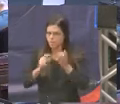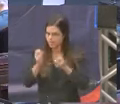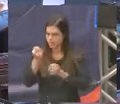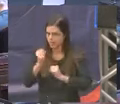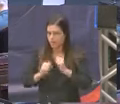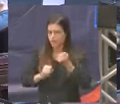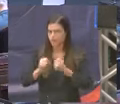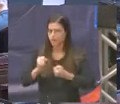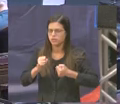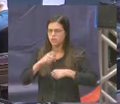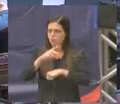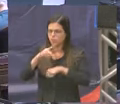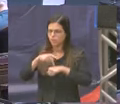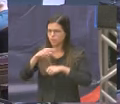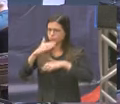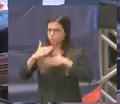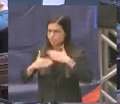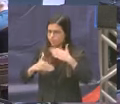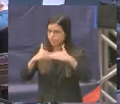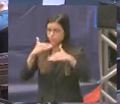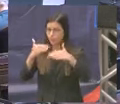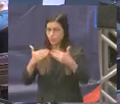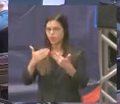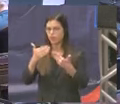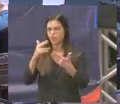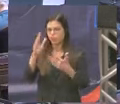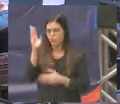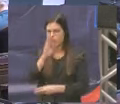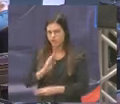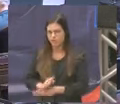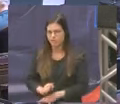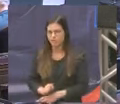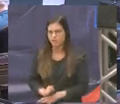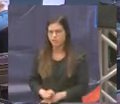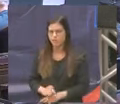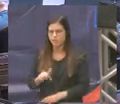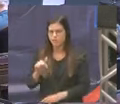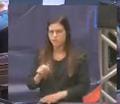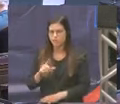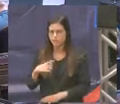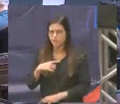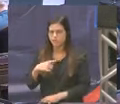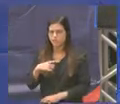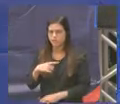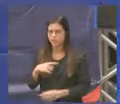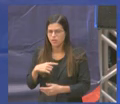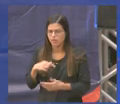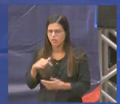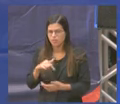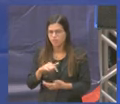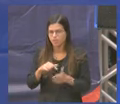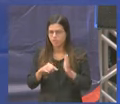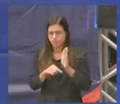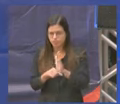países em desenvolvimento como o Brasil, vão trazer significativas melhoras em diversos setores da economia,